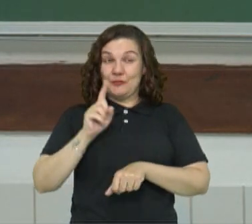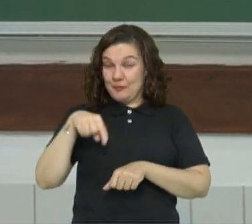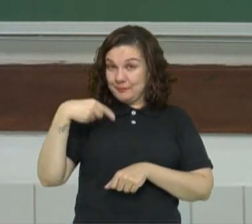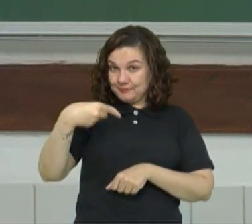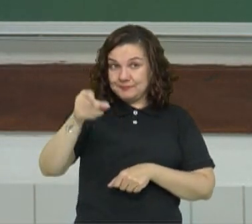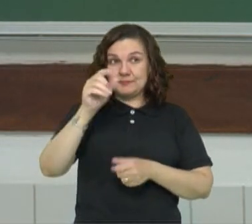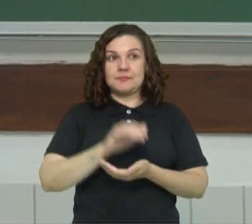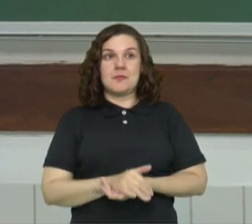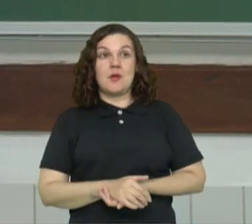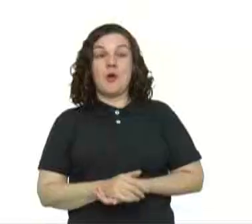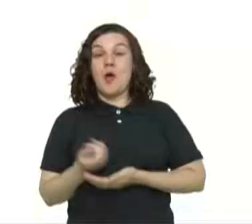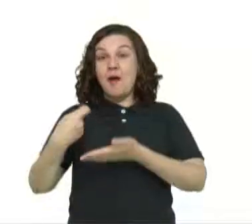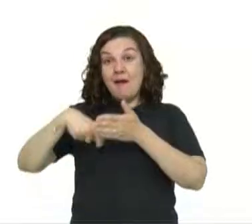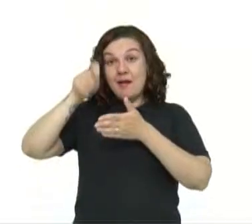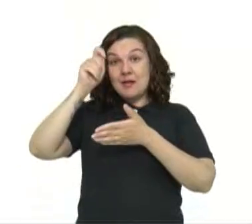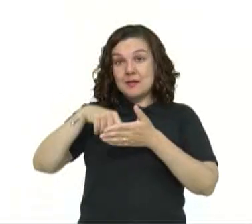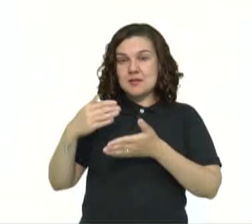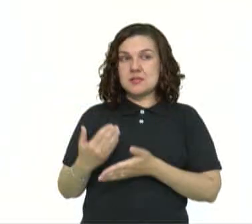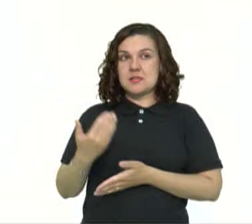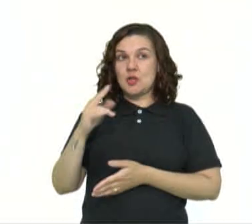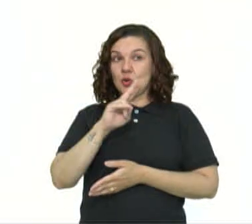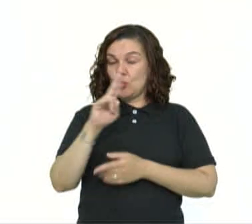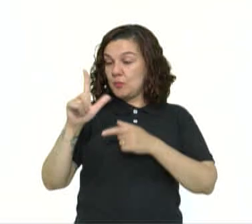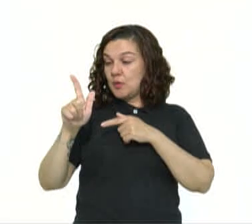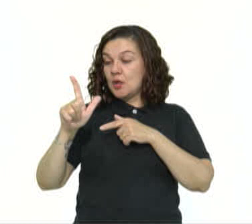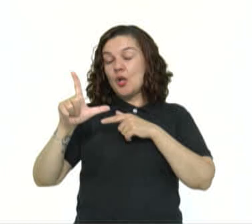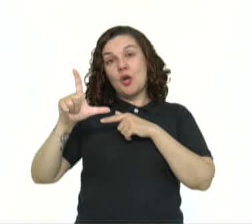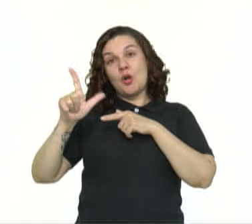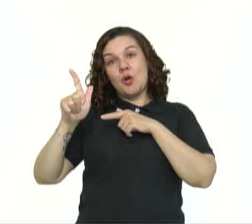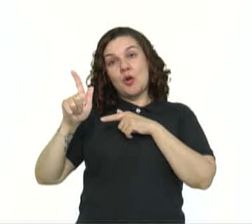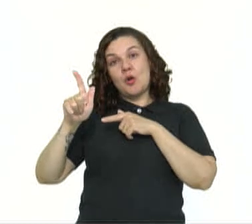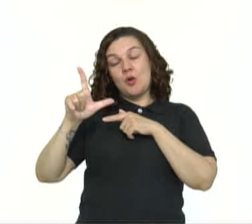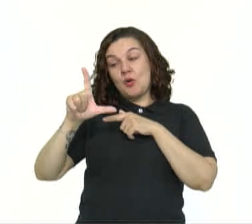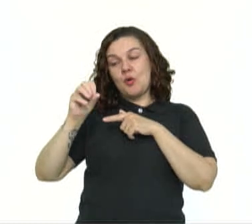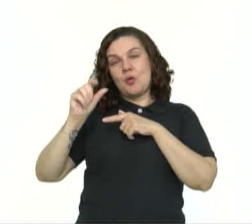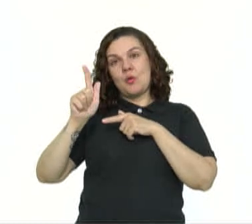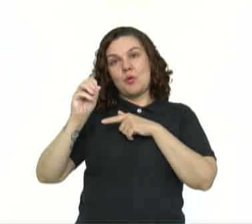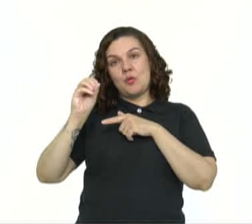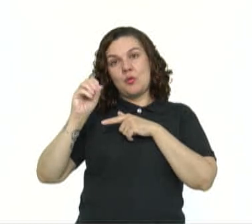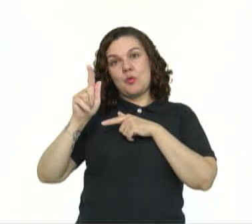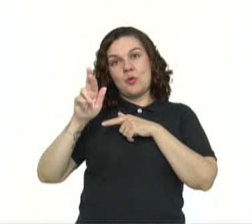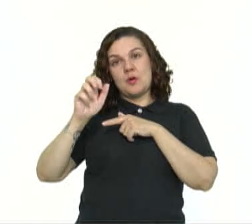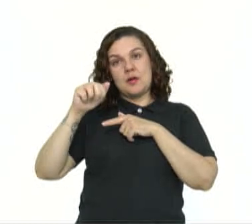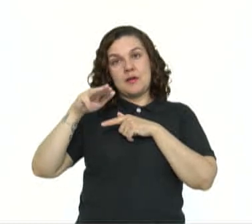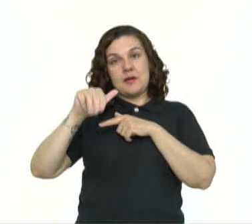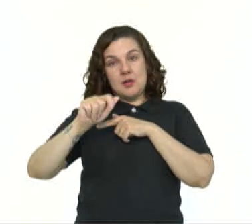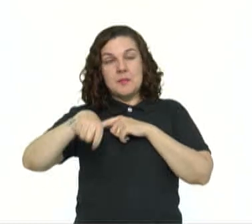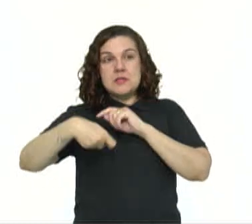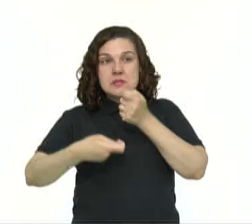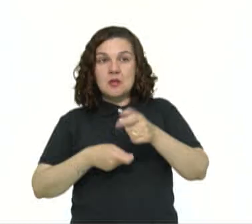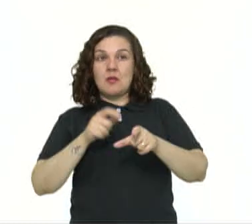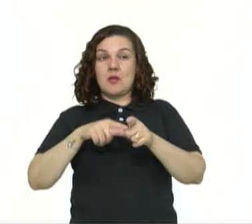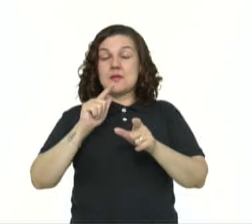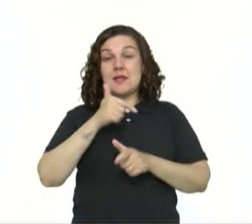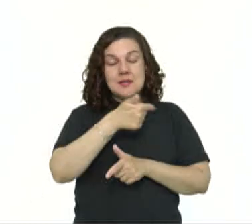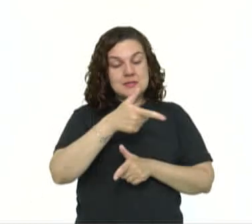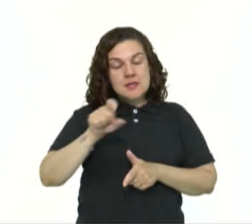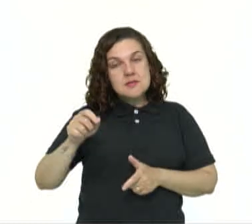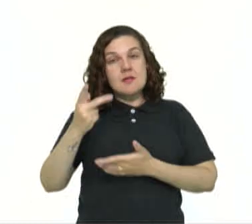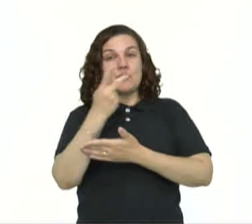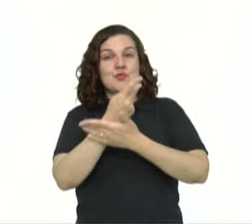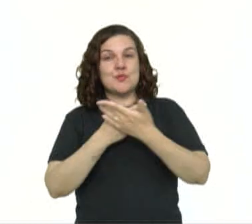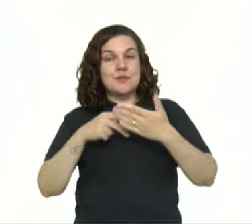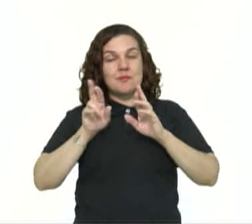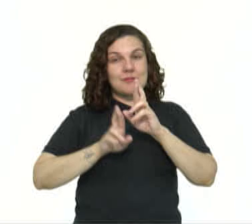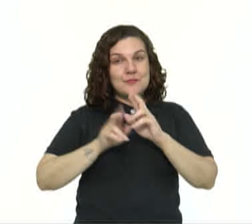aula. A escrita, logogramas, sinais silábicos de combinações, cerca de 700